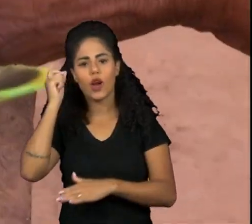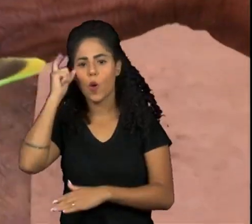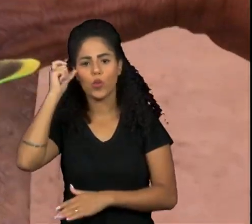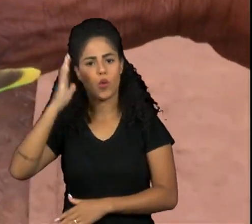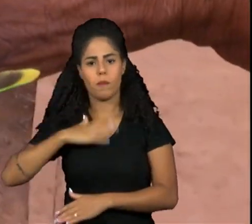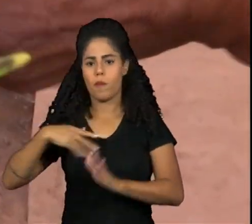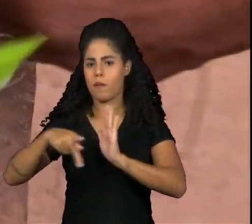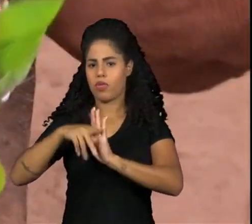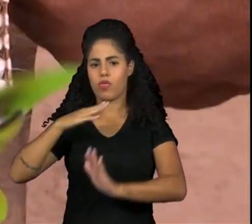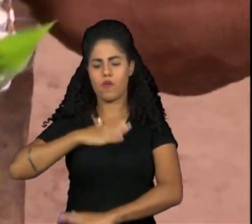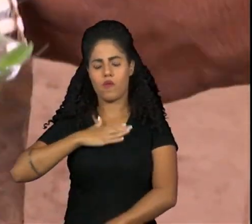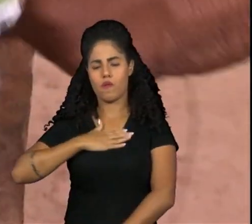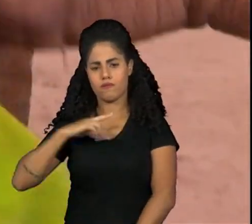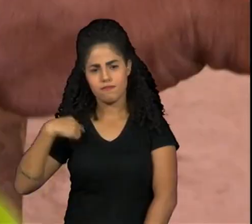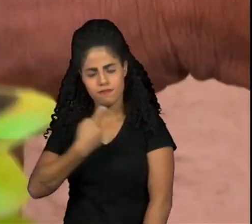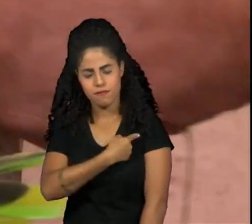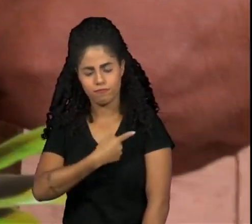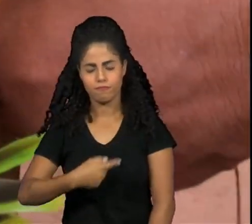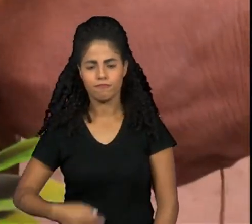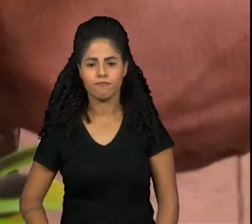nossa.